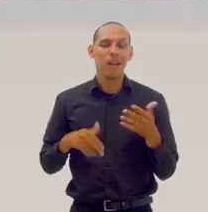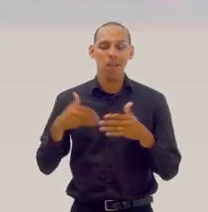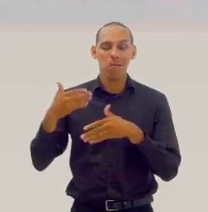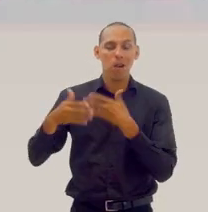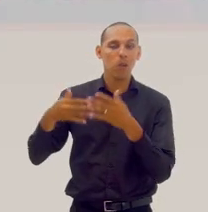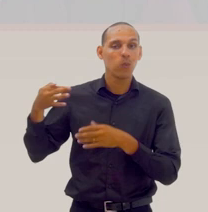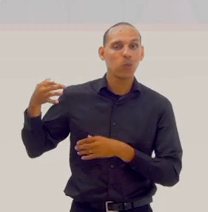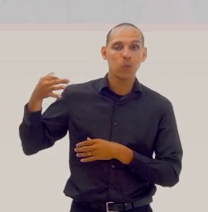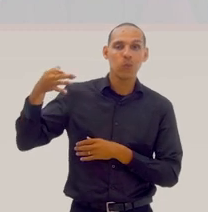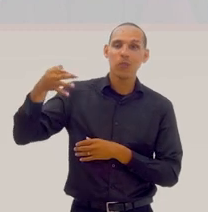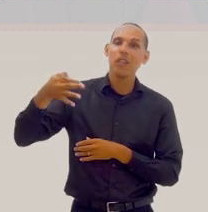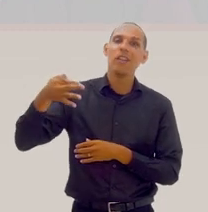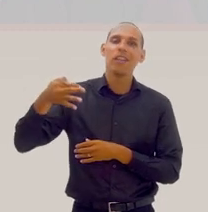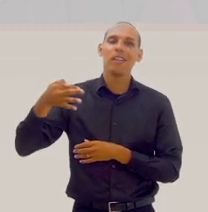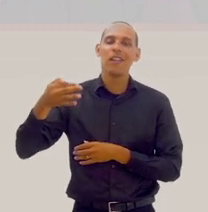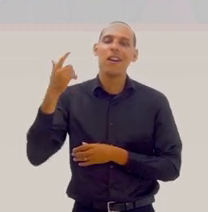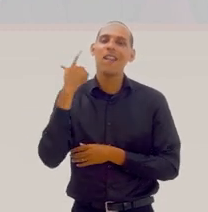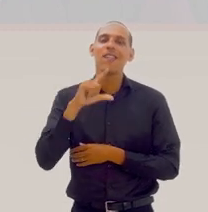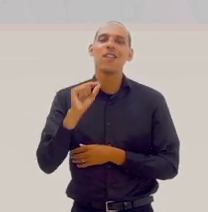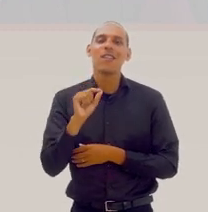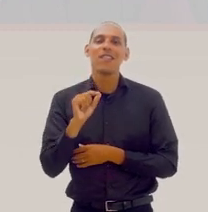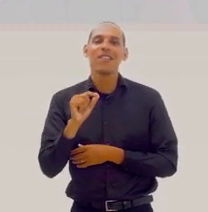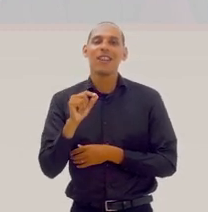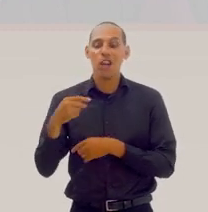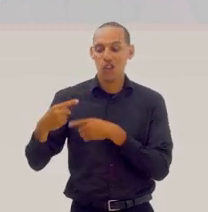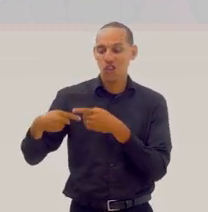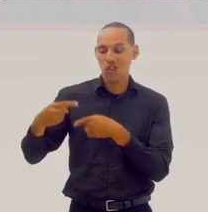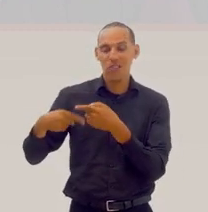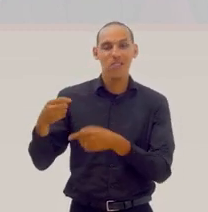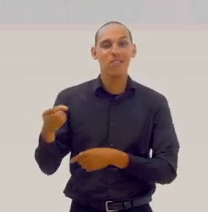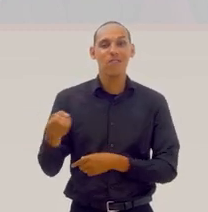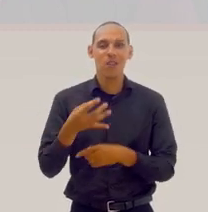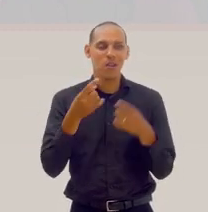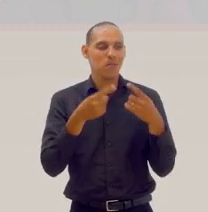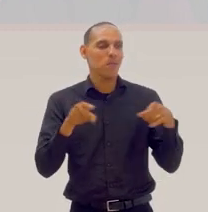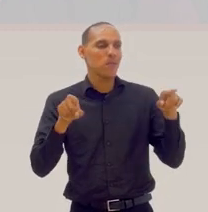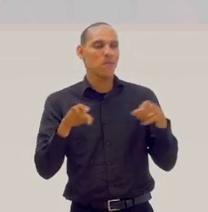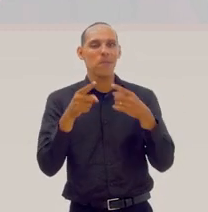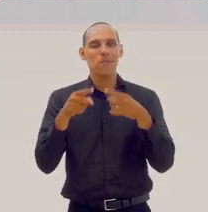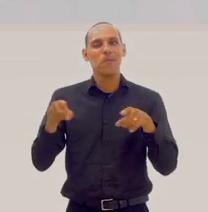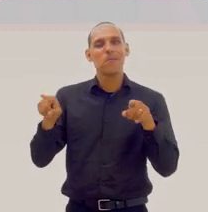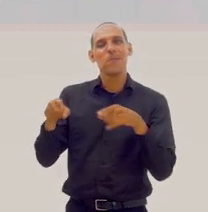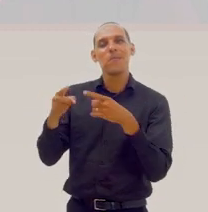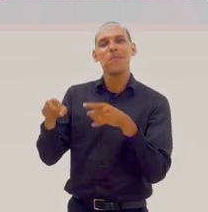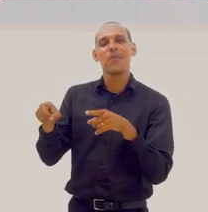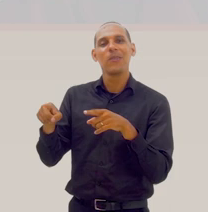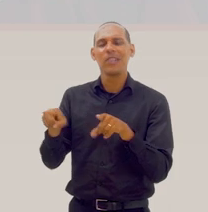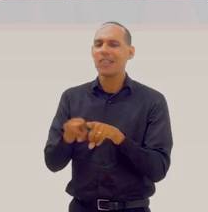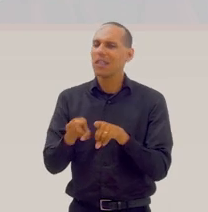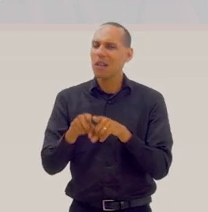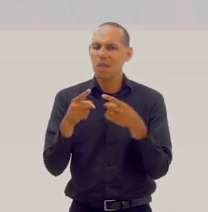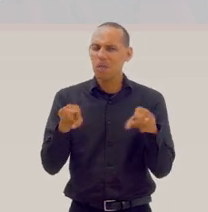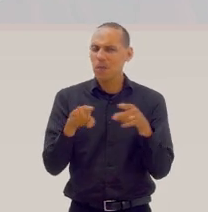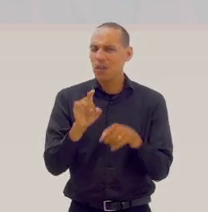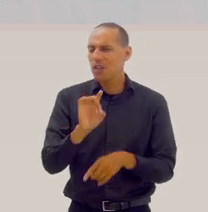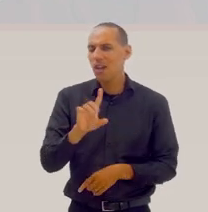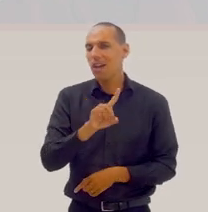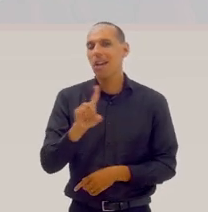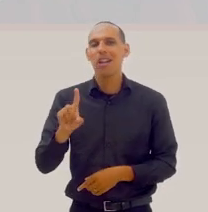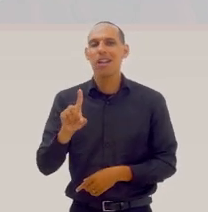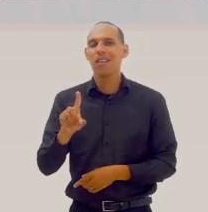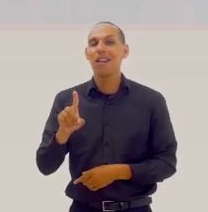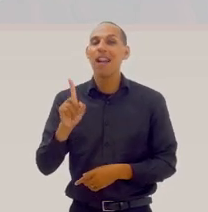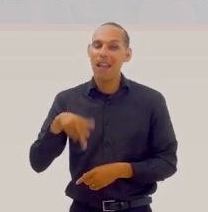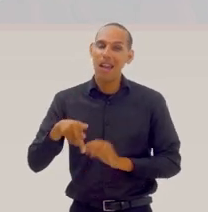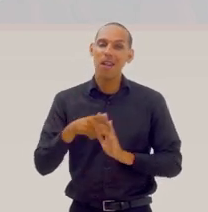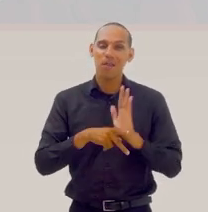forma, no futuro, à consolidação de novas gerações de músicos. E mais do que música, é um projeto